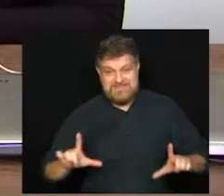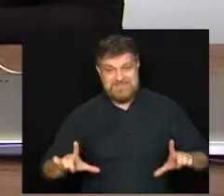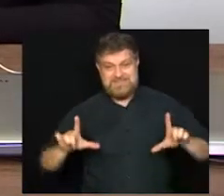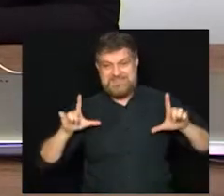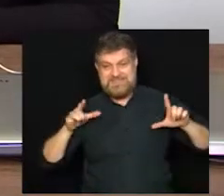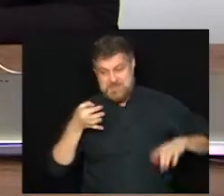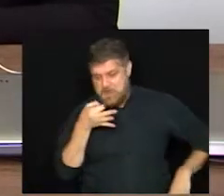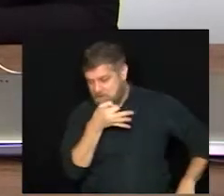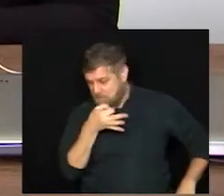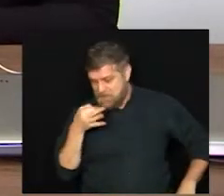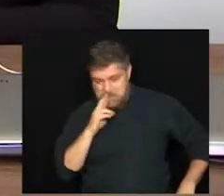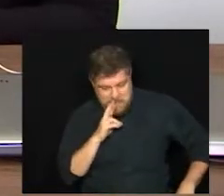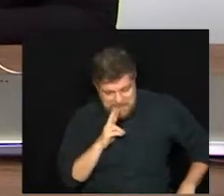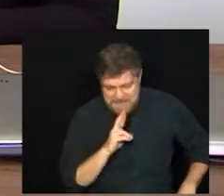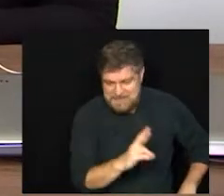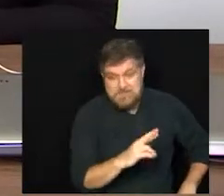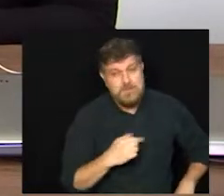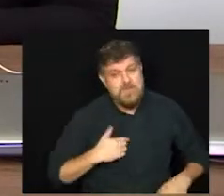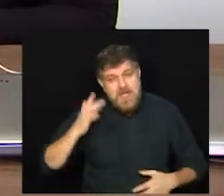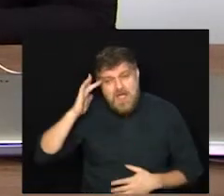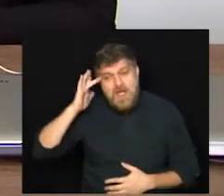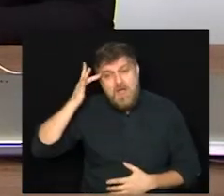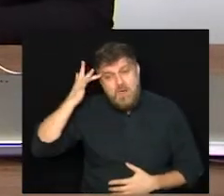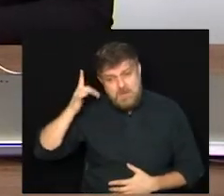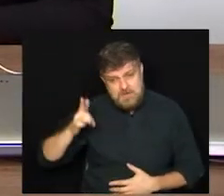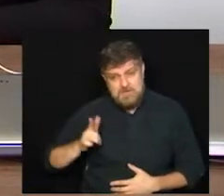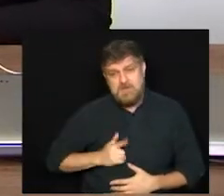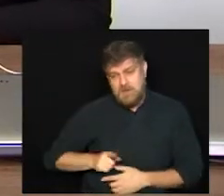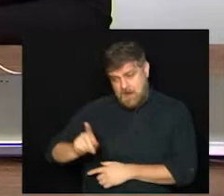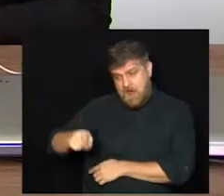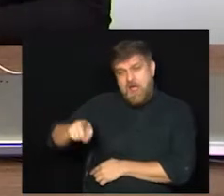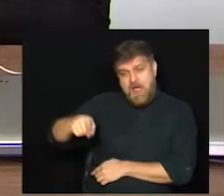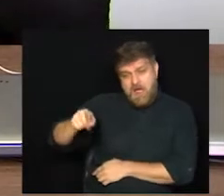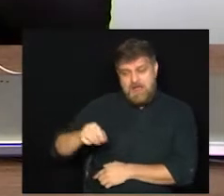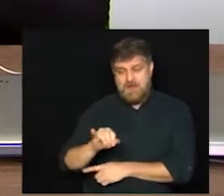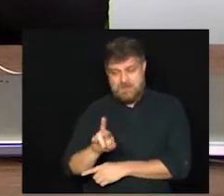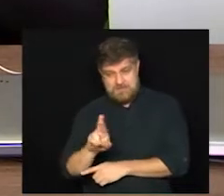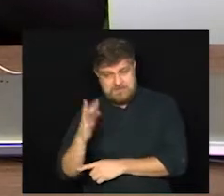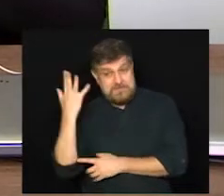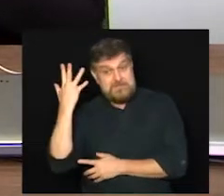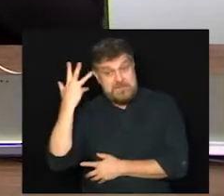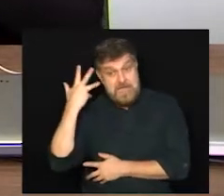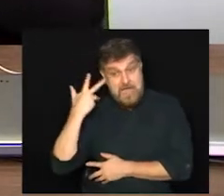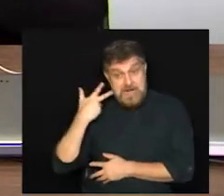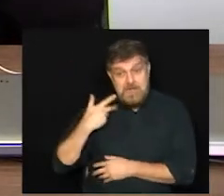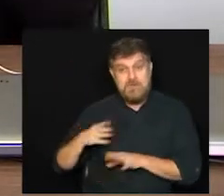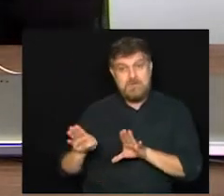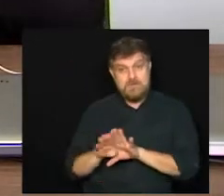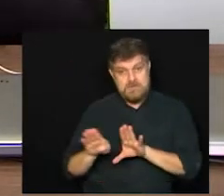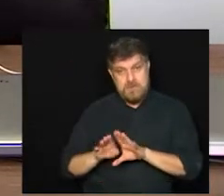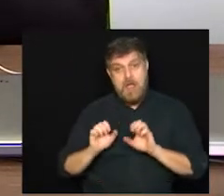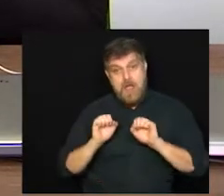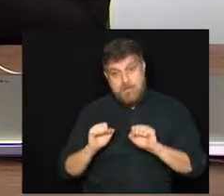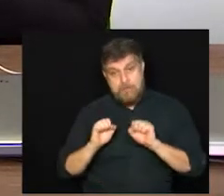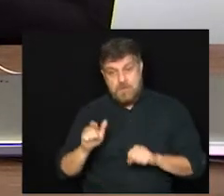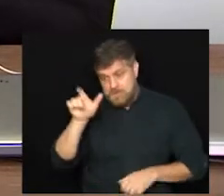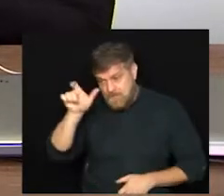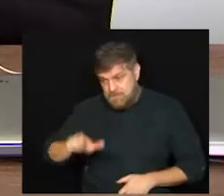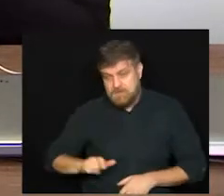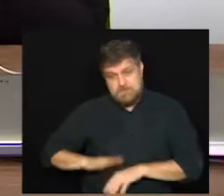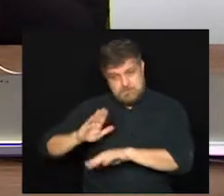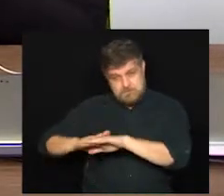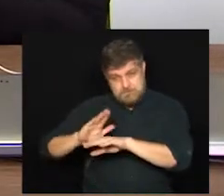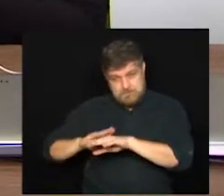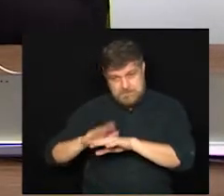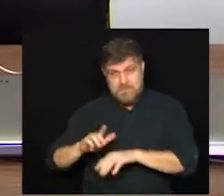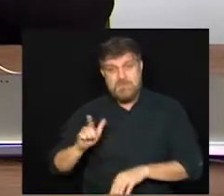participar. Eu acho que é isso. O imposto de renda, apesar de ser possível o contribuinte fazer um assunto